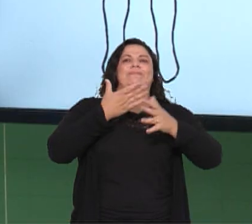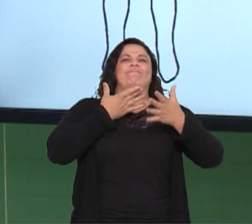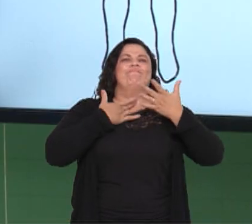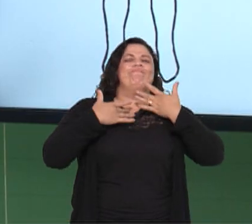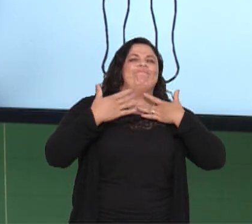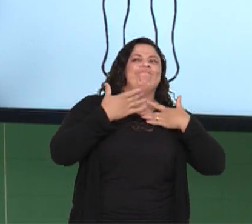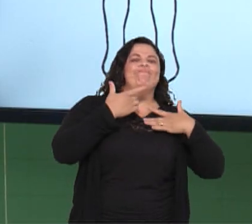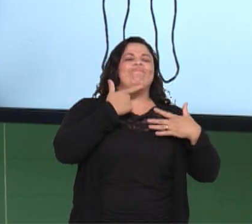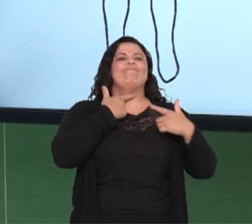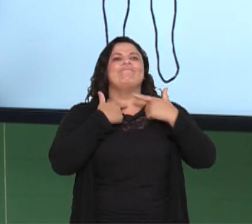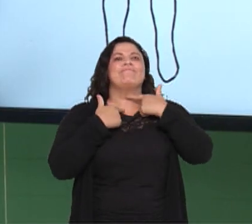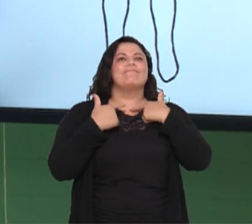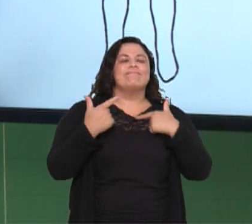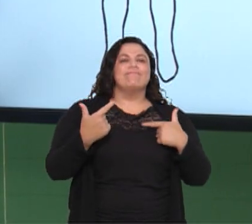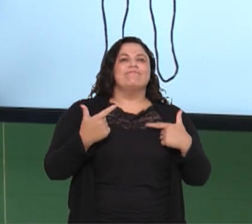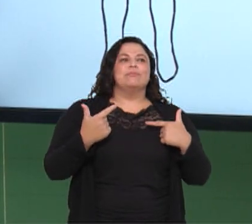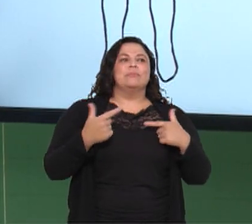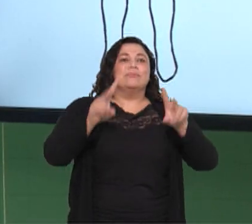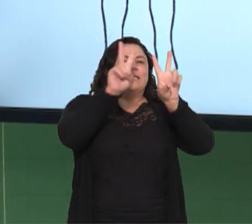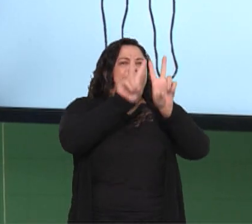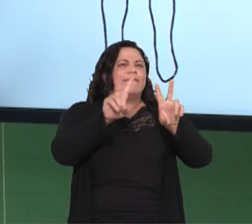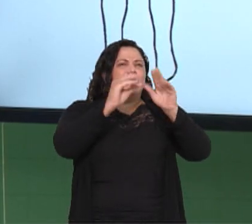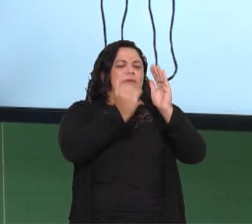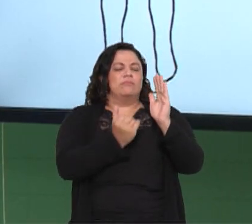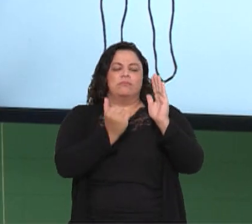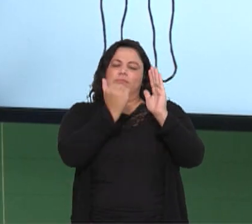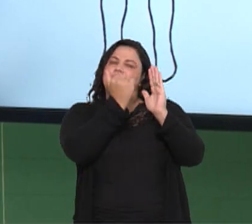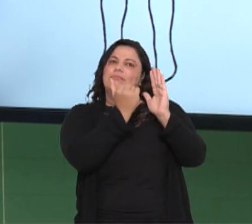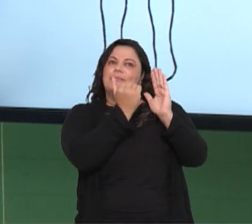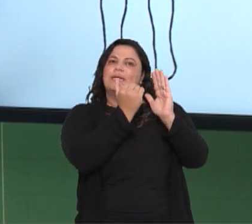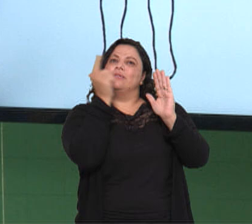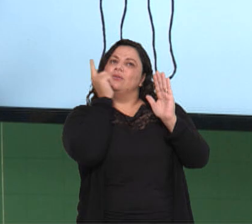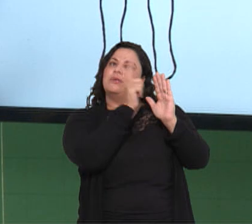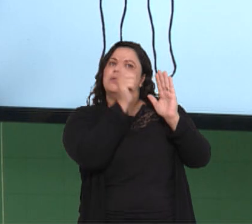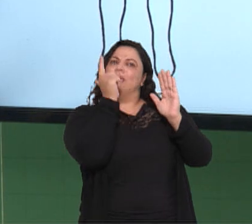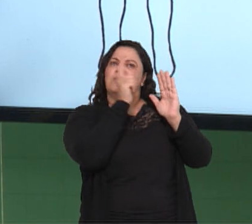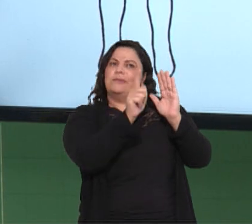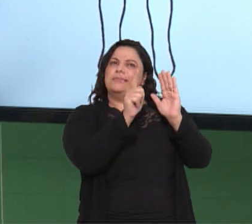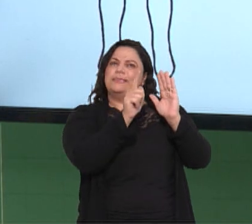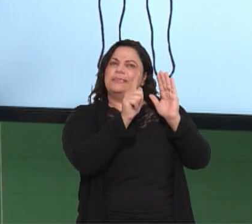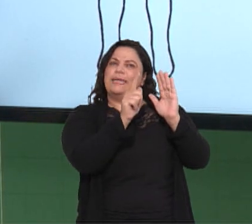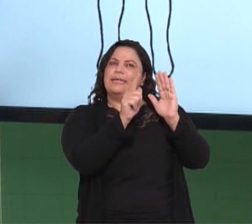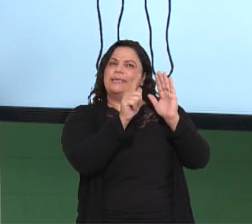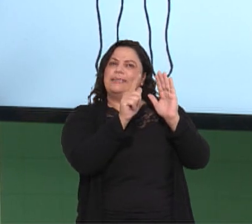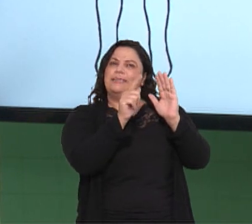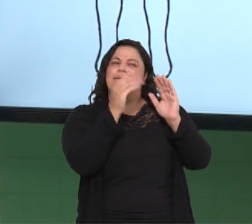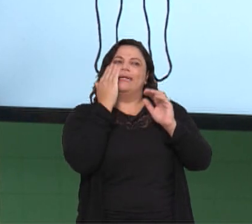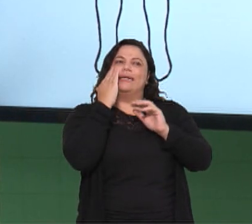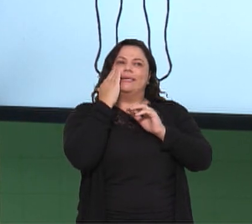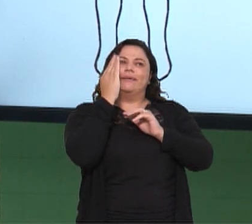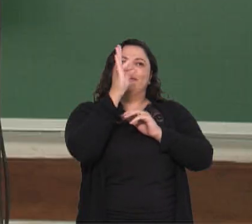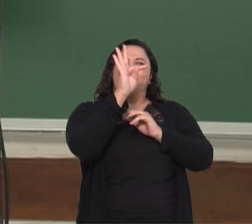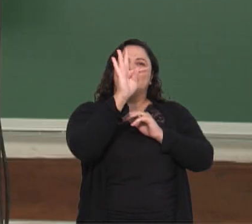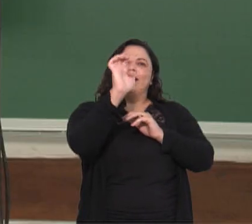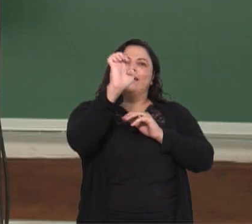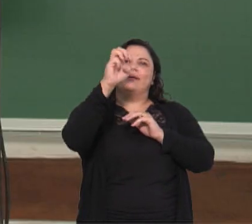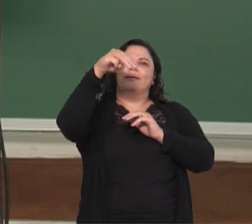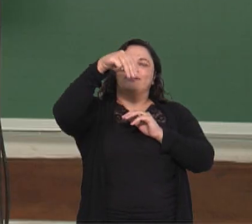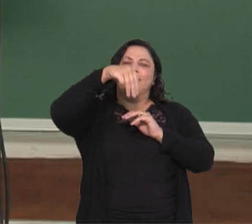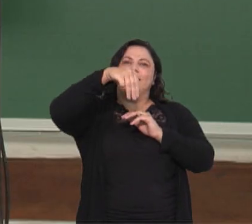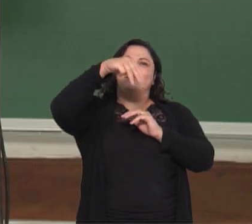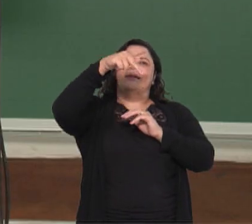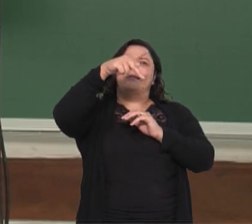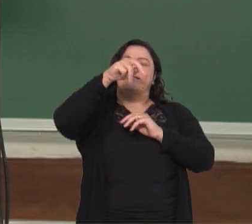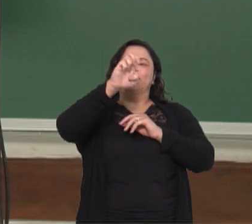da alma apetitiva é o máximo que ela consegue atingir é a temperança. Sabe o que é temperança? Temperança é quando você vai